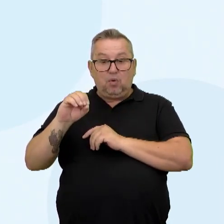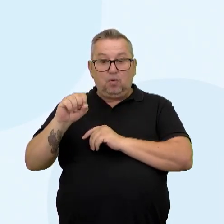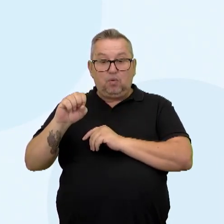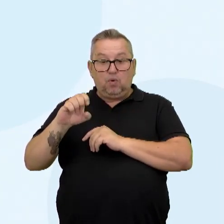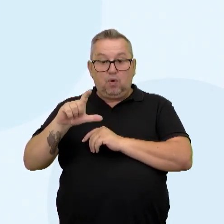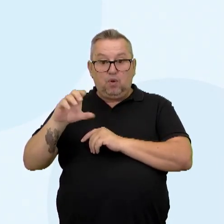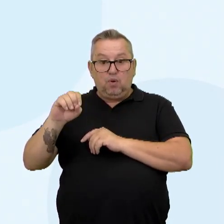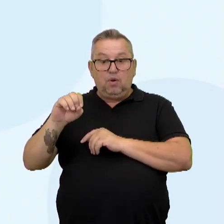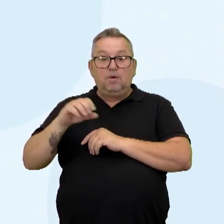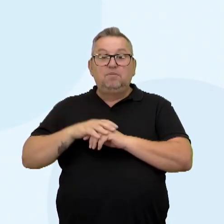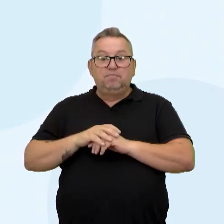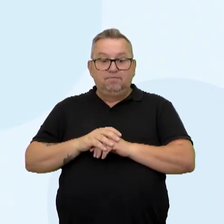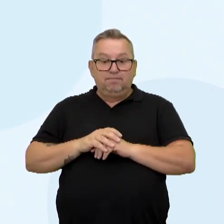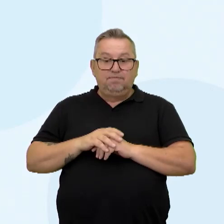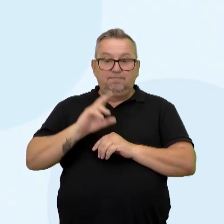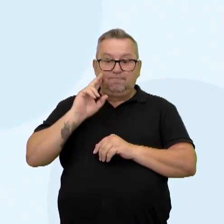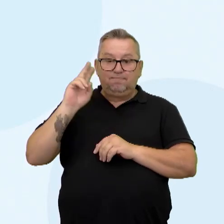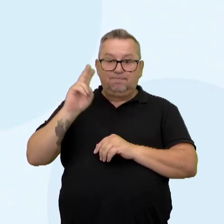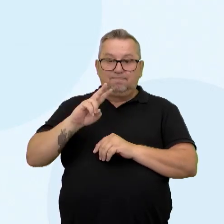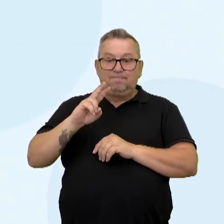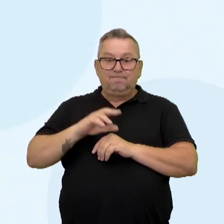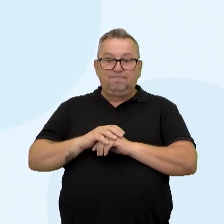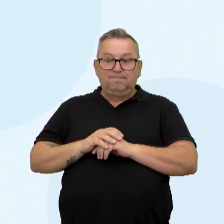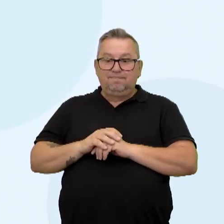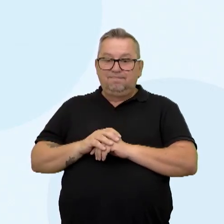é o argissolo com